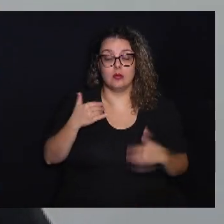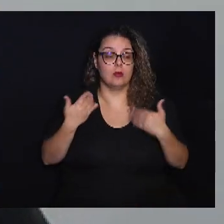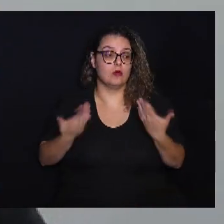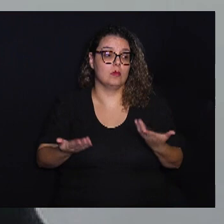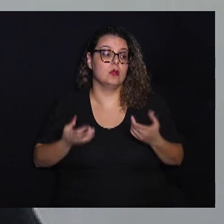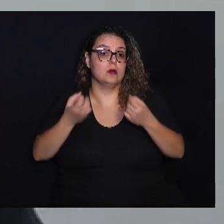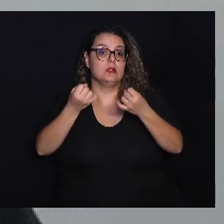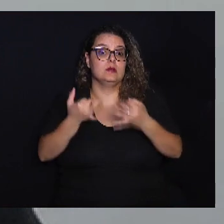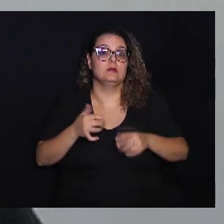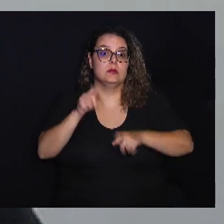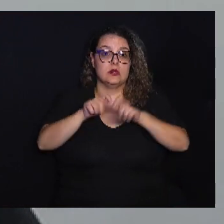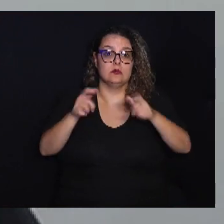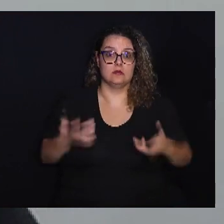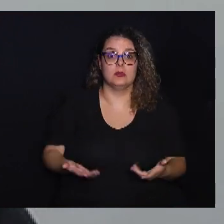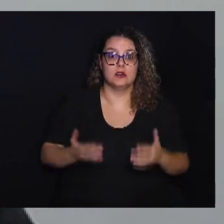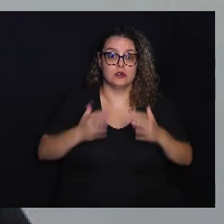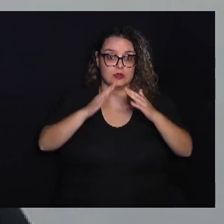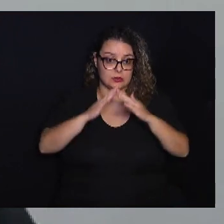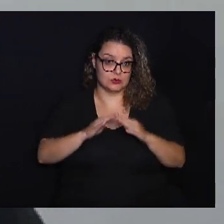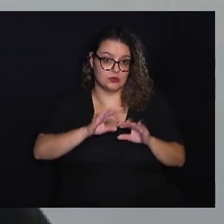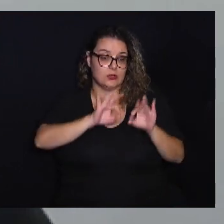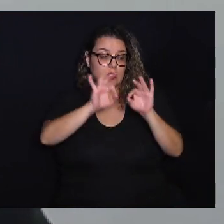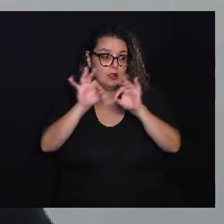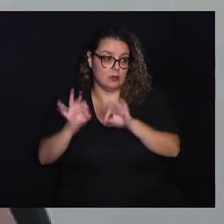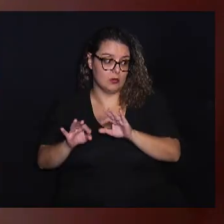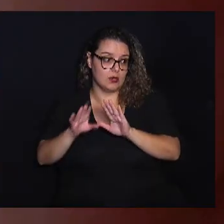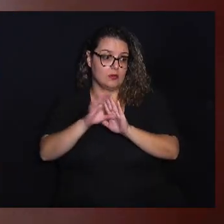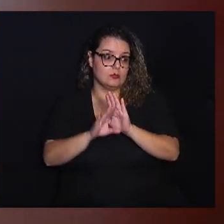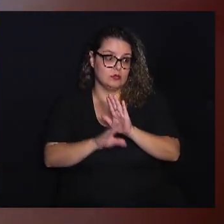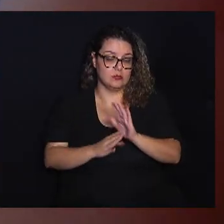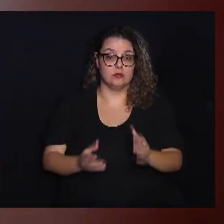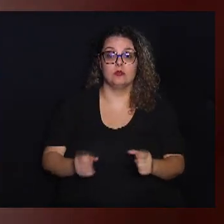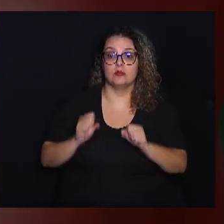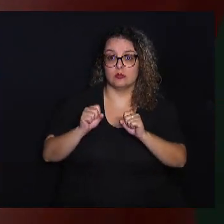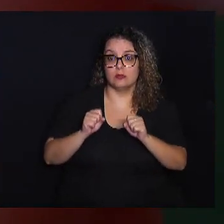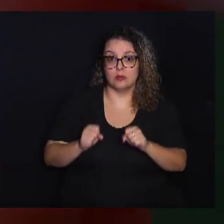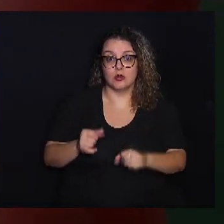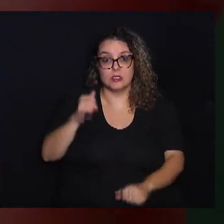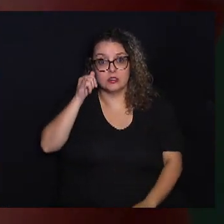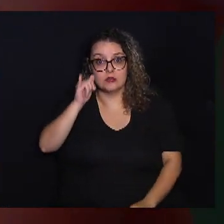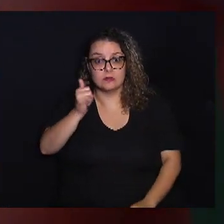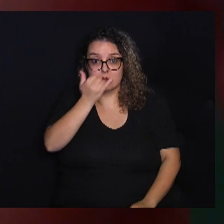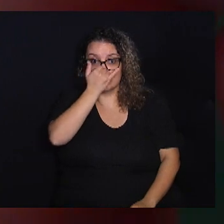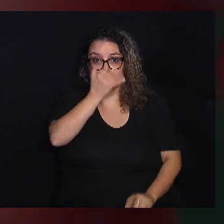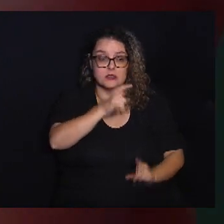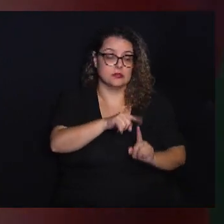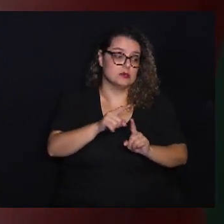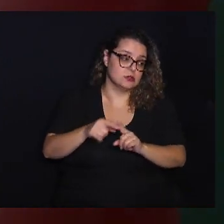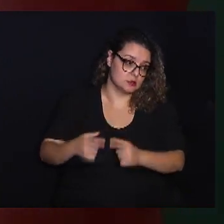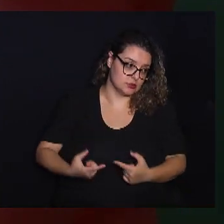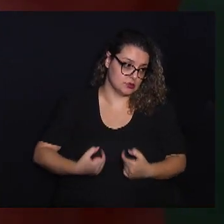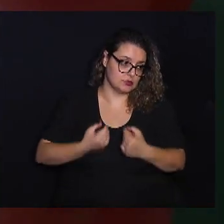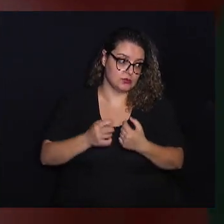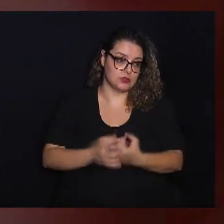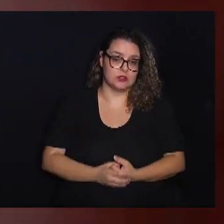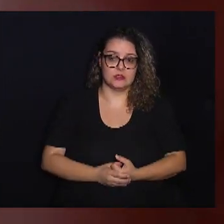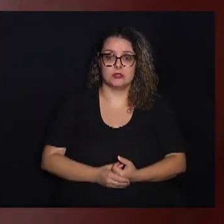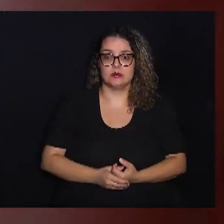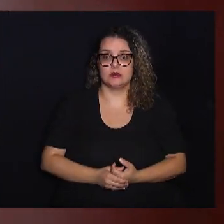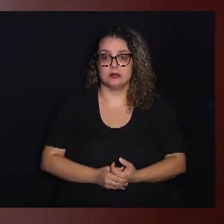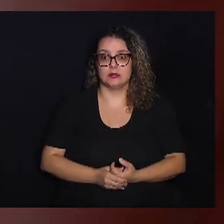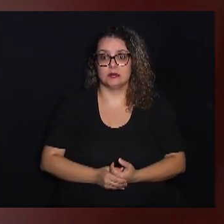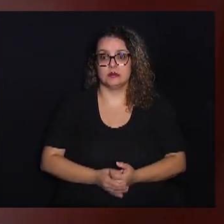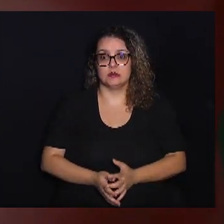principal mecanismo é parar de fumar, né? Então, é a cessação ao tabagismo, né? Então, quem fuma,